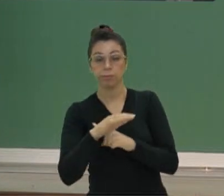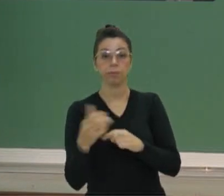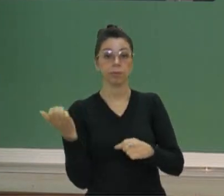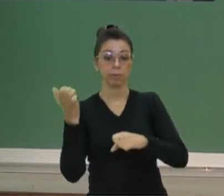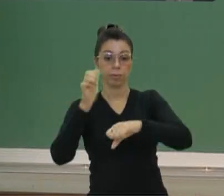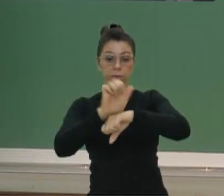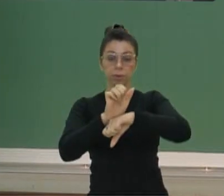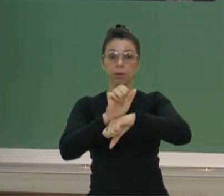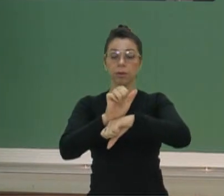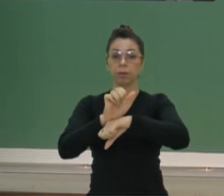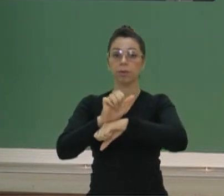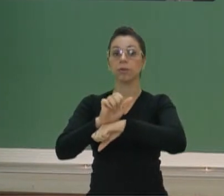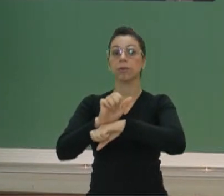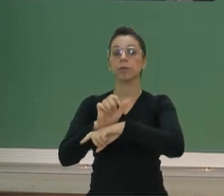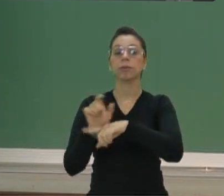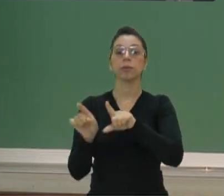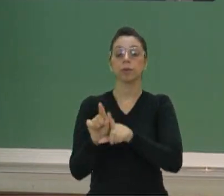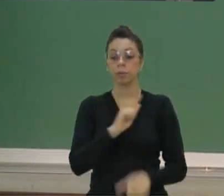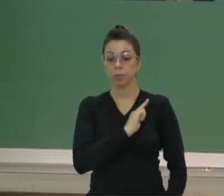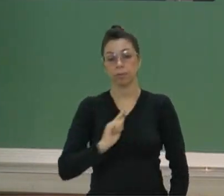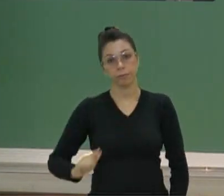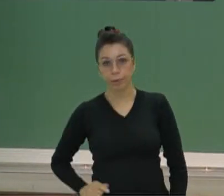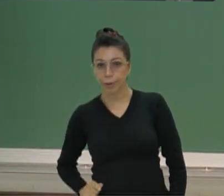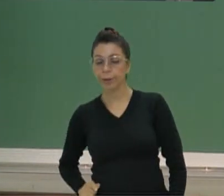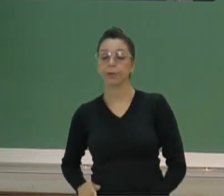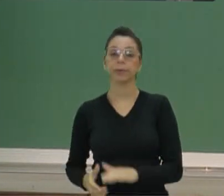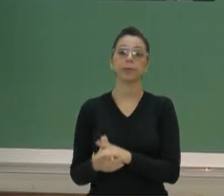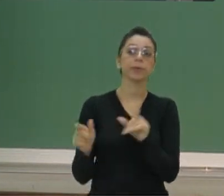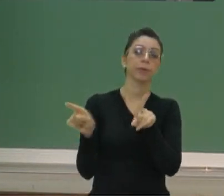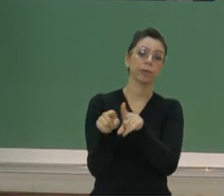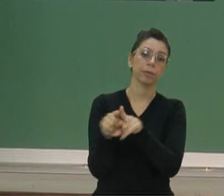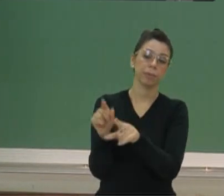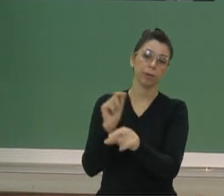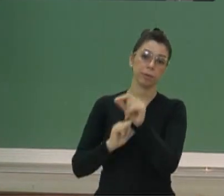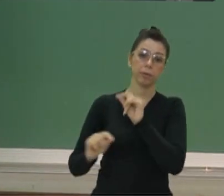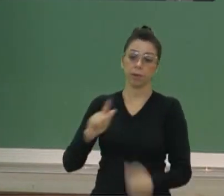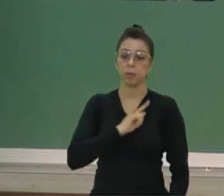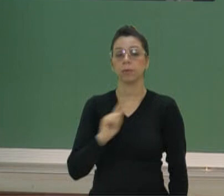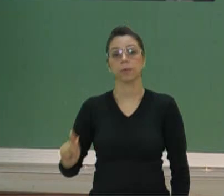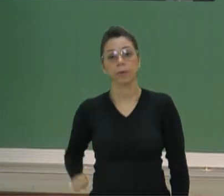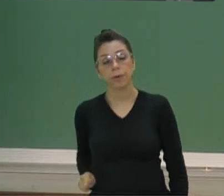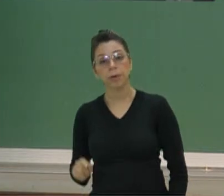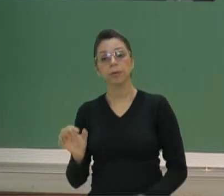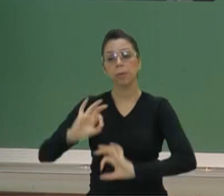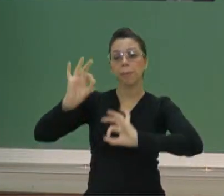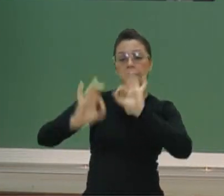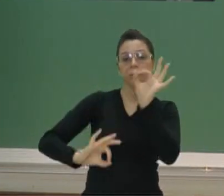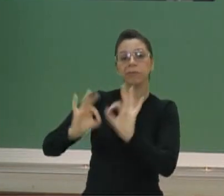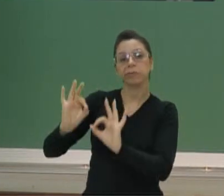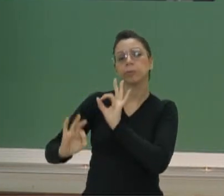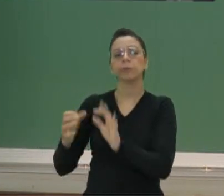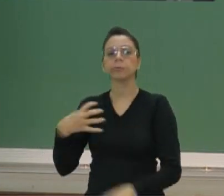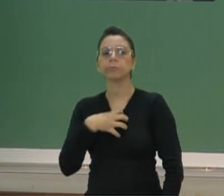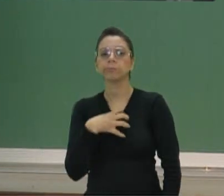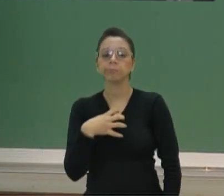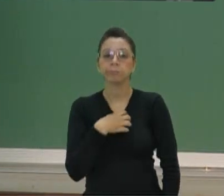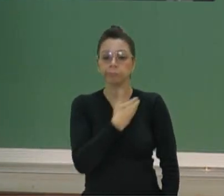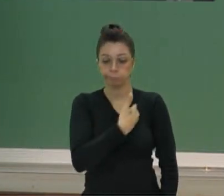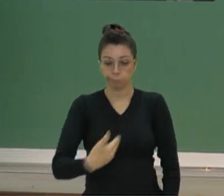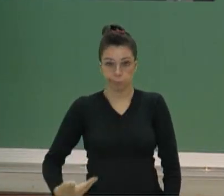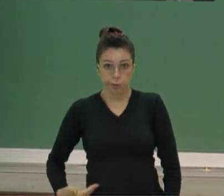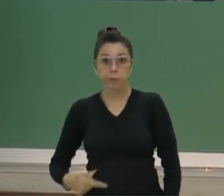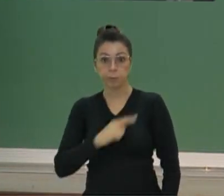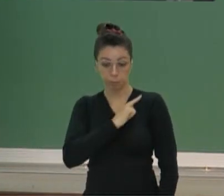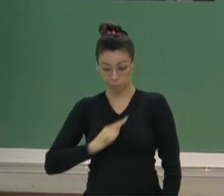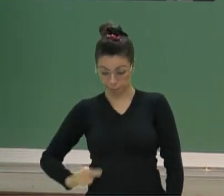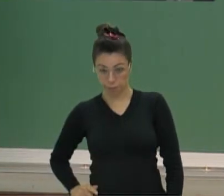Estado, constitucionalmente atribuído. Temos uma noção de que esse Estado deve ser organizado em forma de governo,